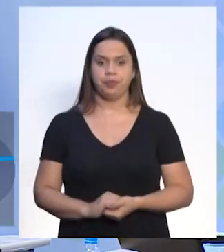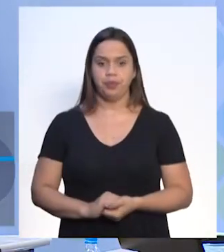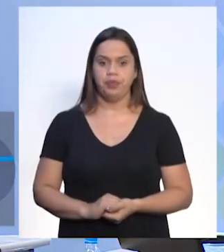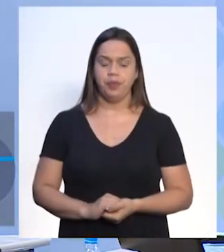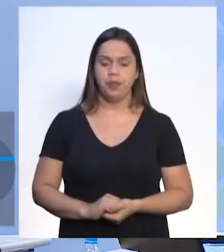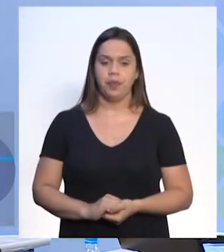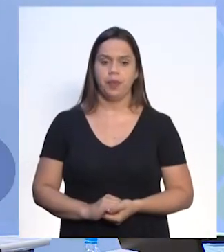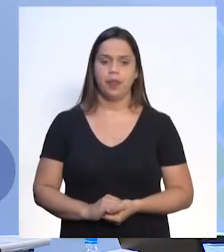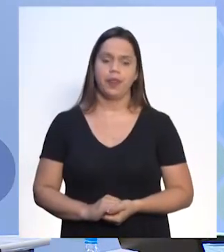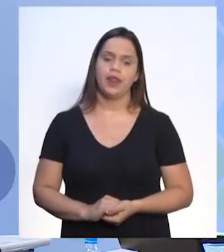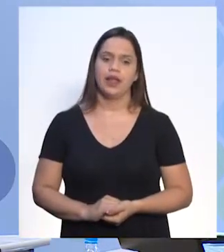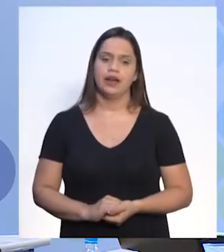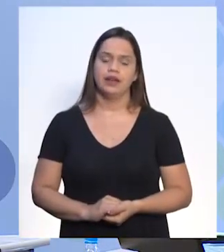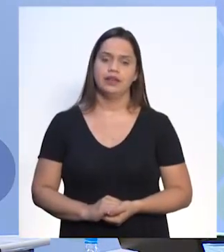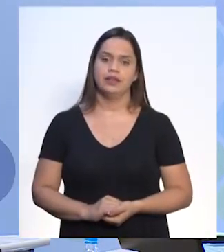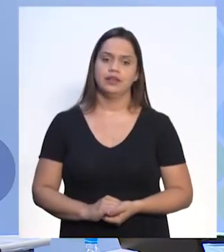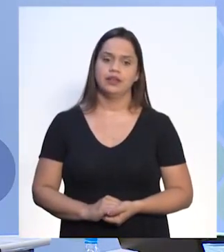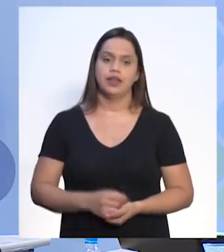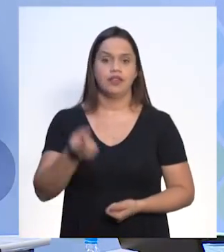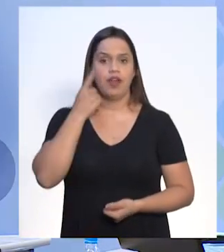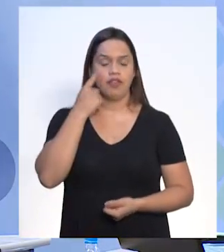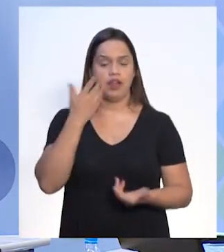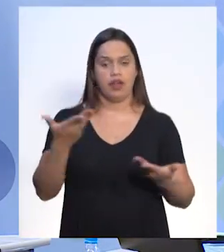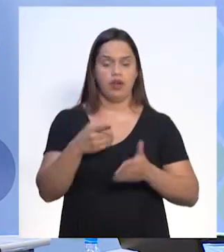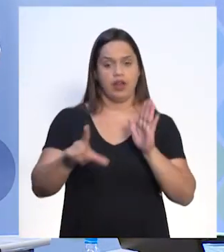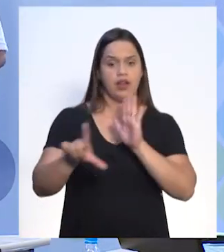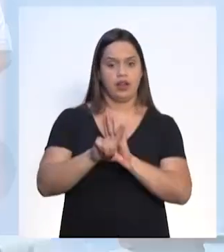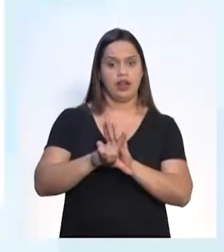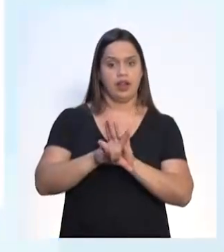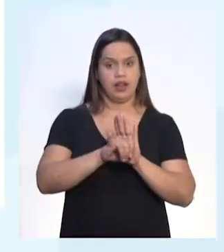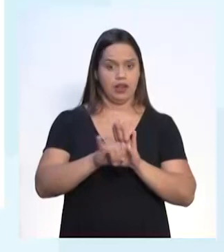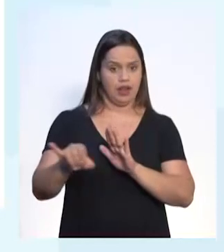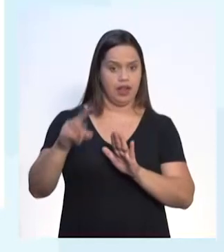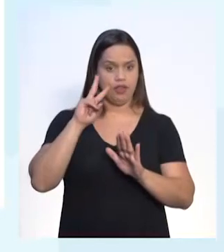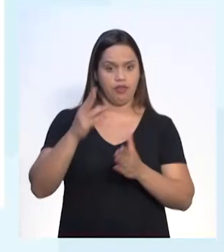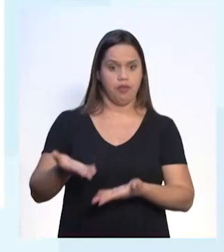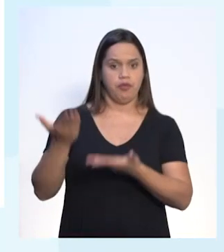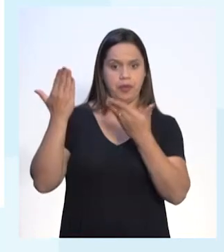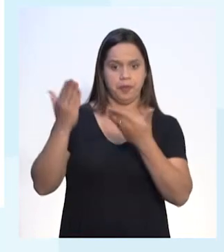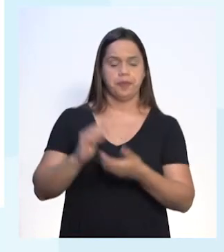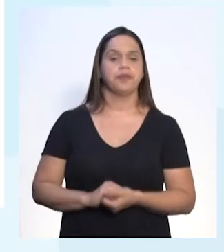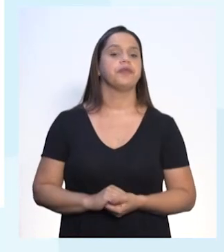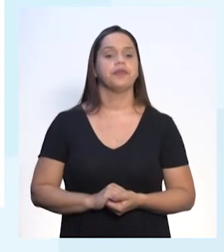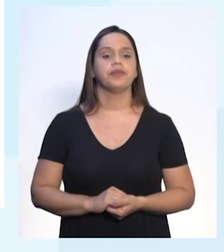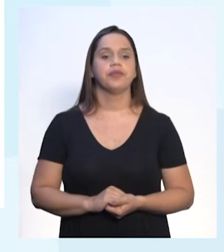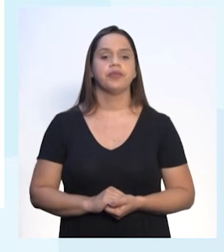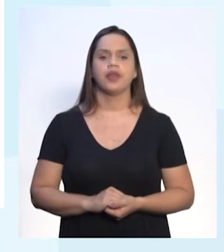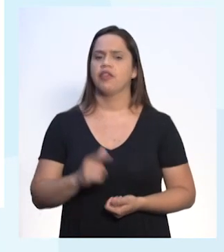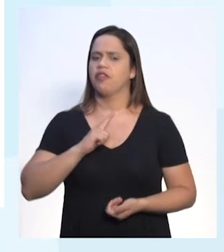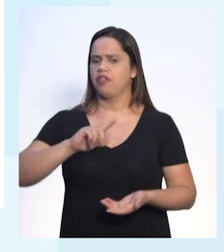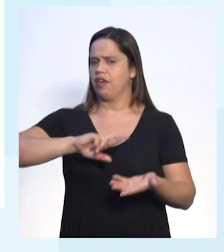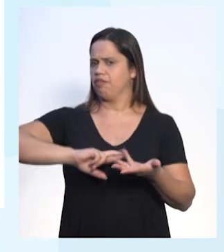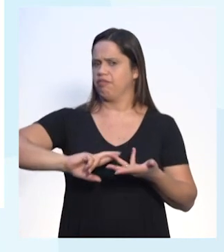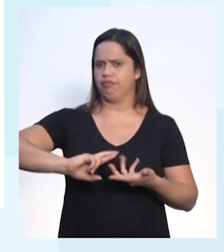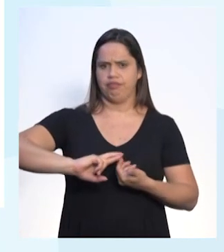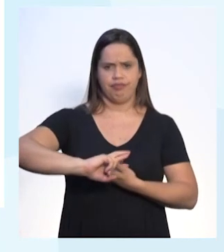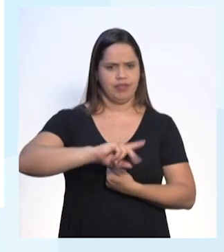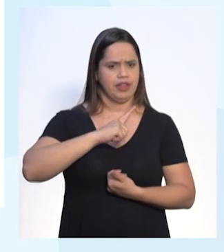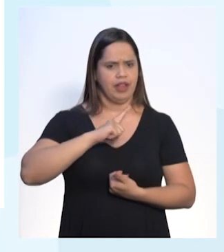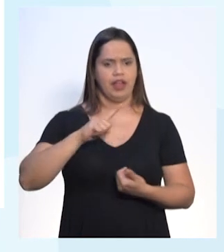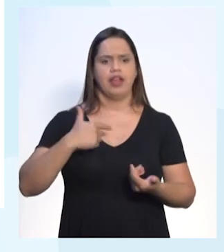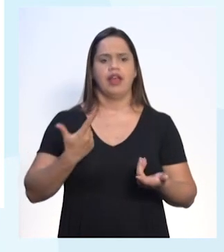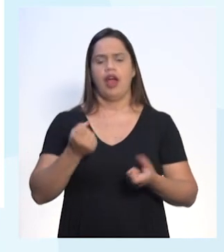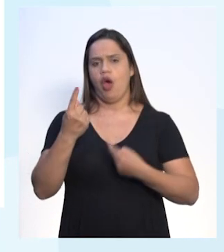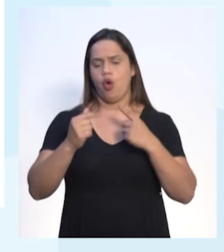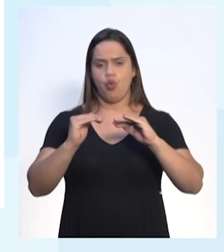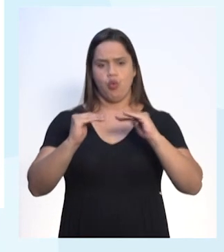aí nós vamos ter aí algumas leis, né, que aí tem a legislação ambiental. Então, vejo que são diversas legislações, são algumas